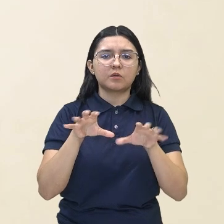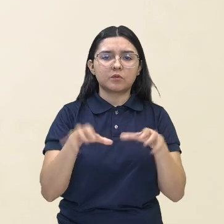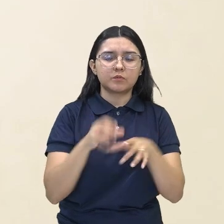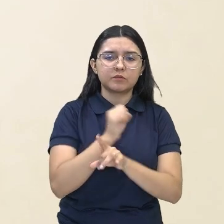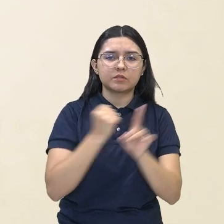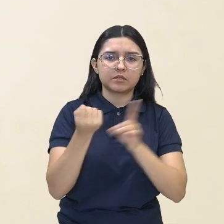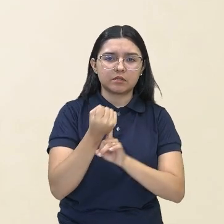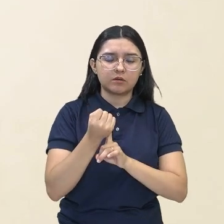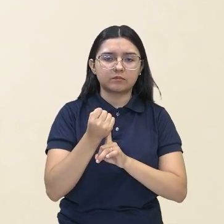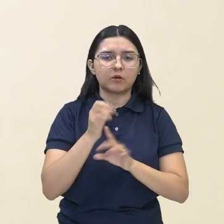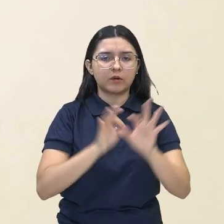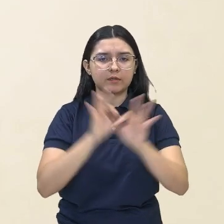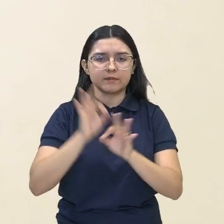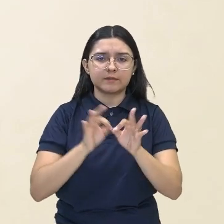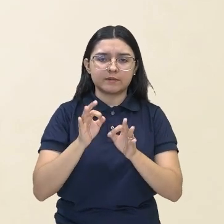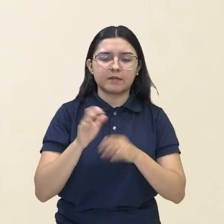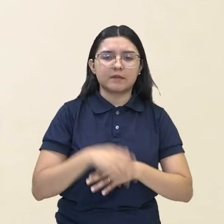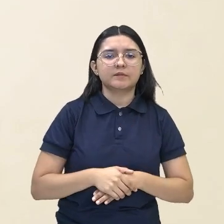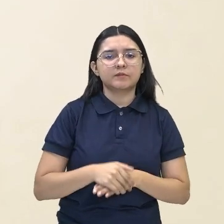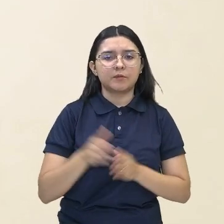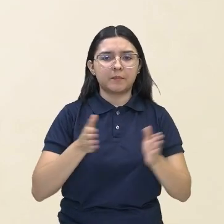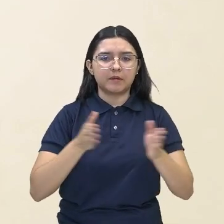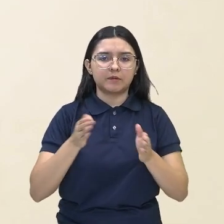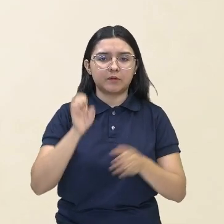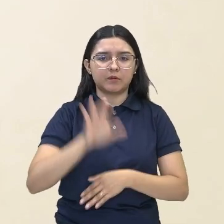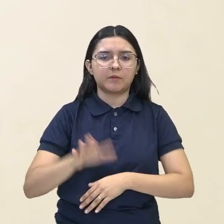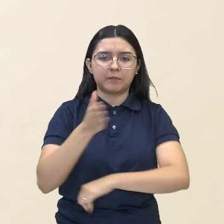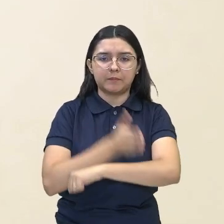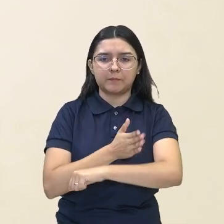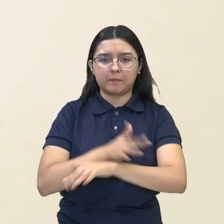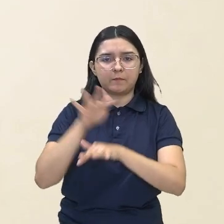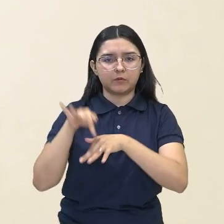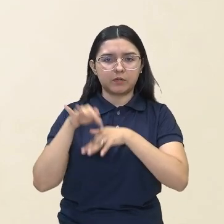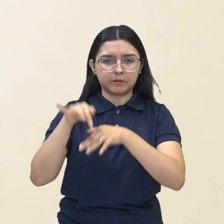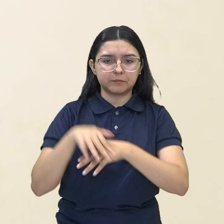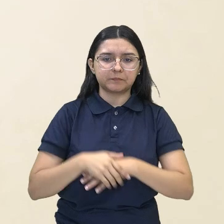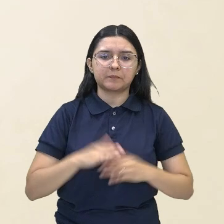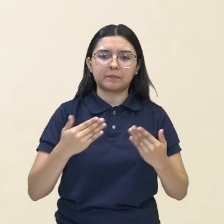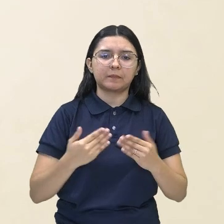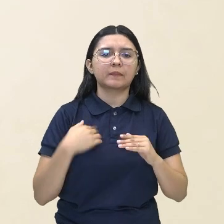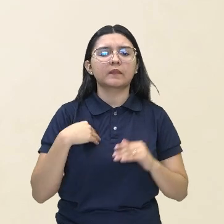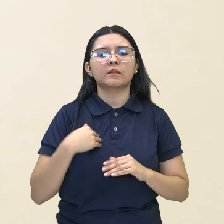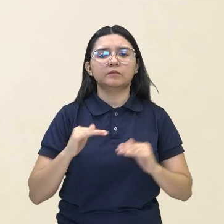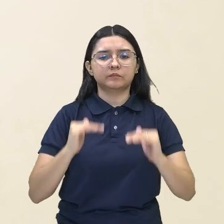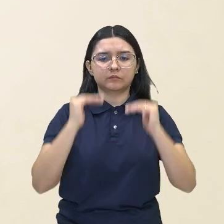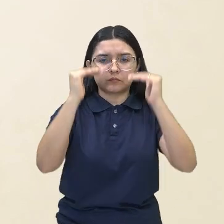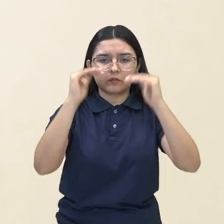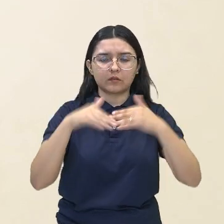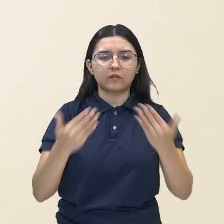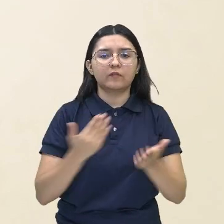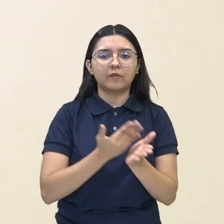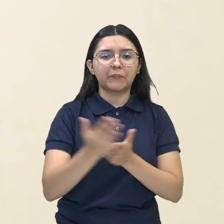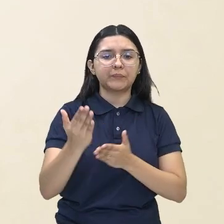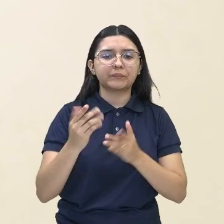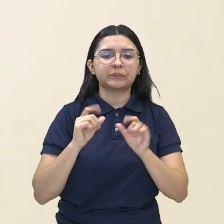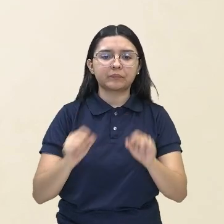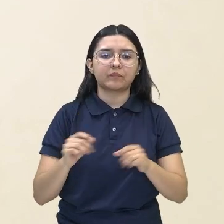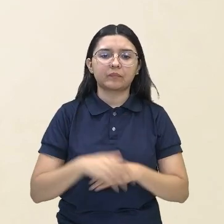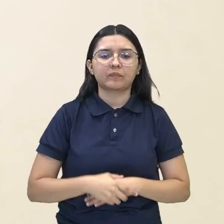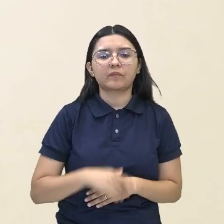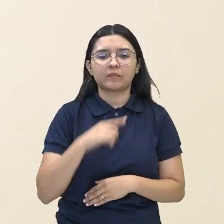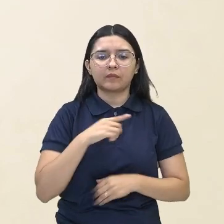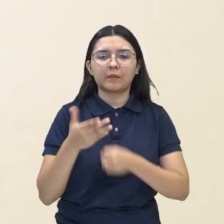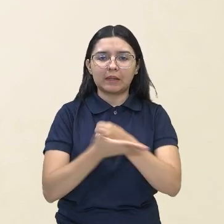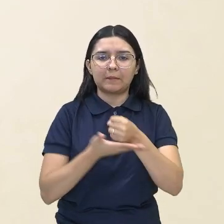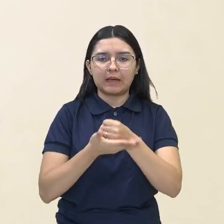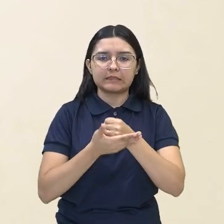na Europa medieval, no feudalismo. Pirâmide social. Vamos, então, começar pela base da